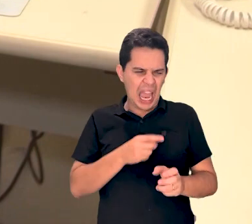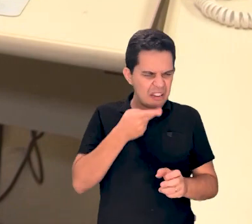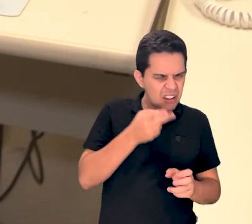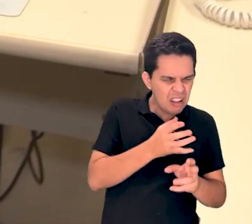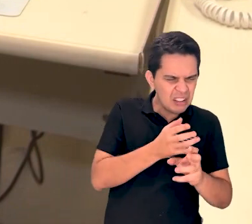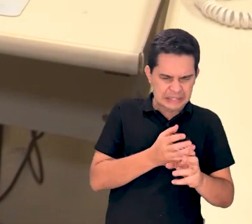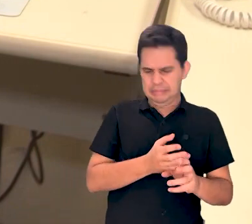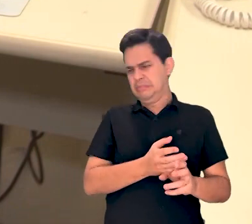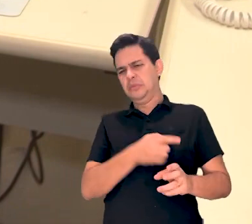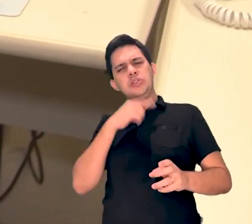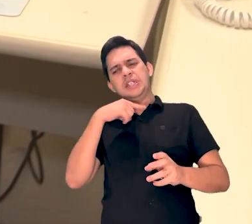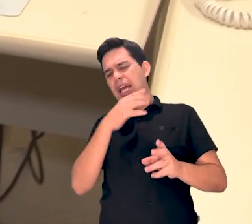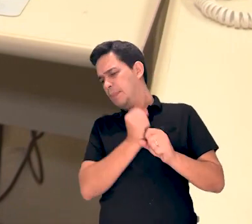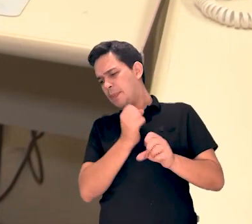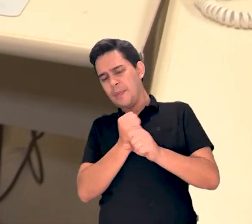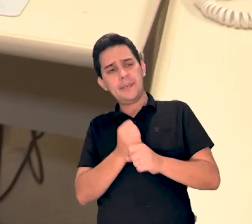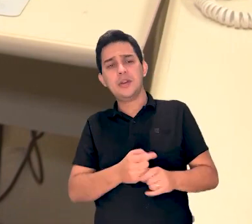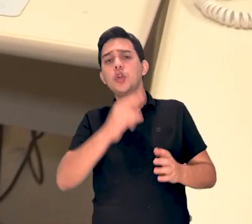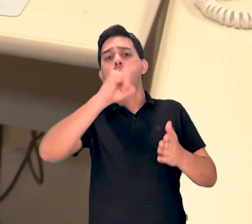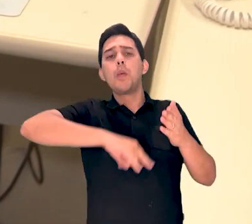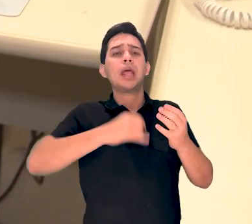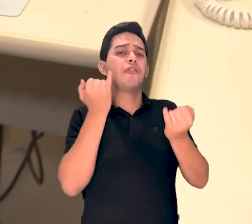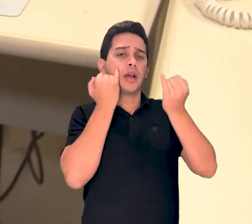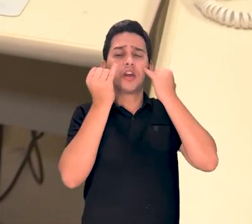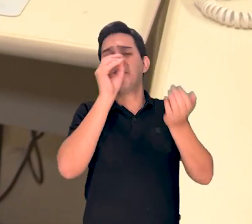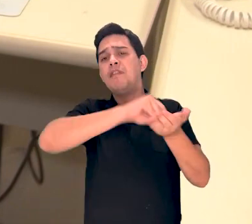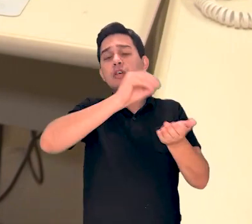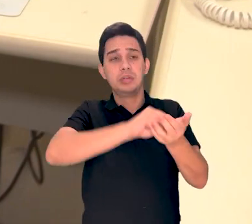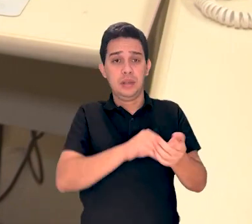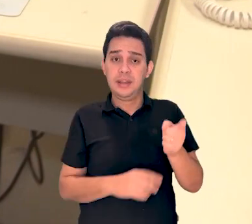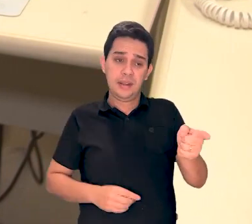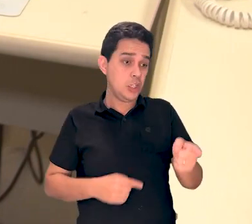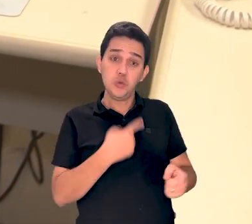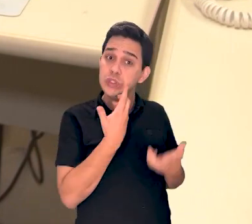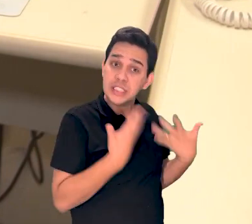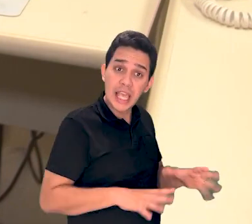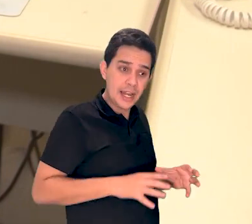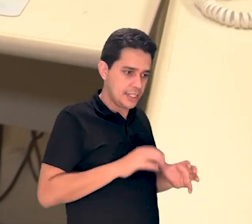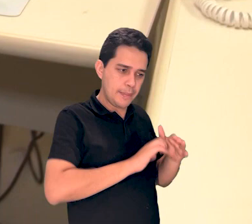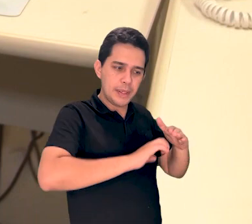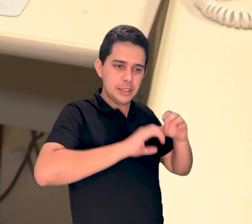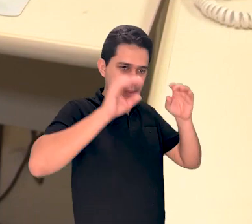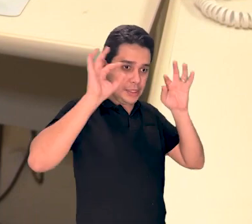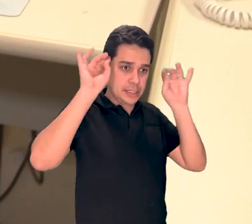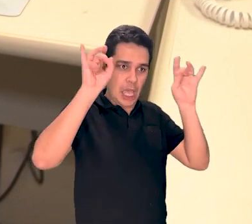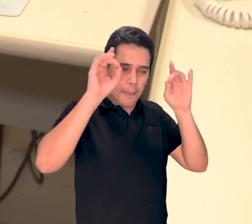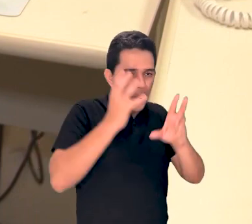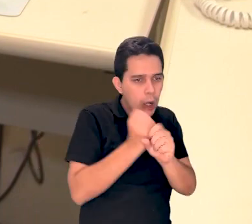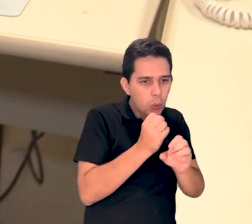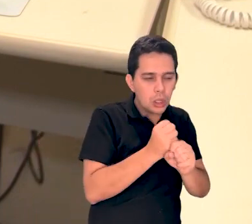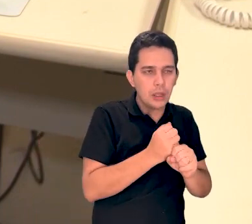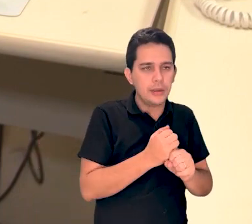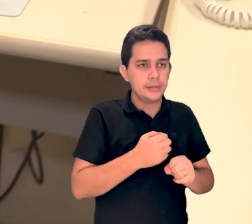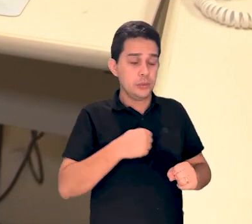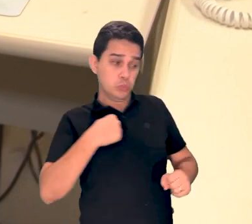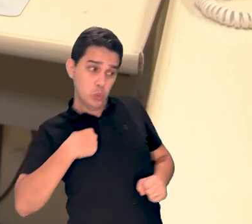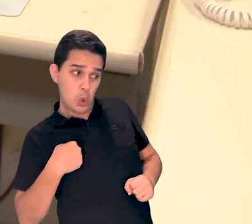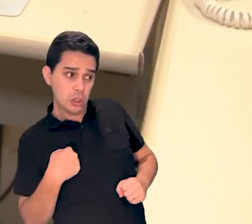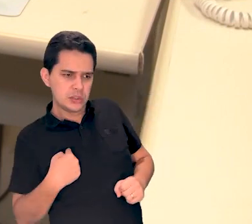terminem é a essa especialidade nessas especialização técnica para fazer